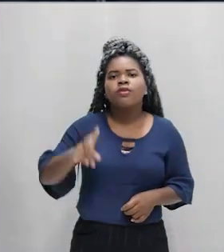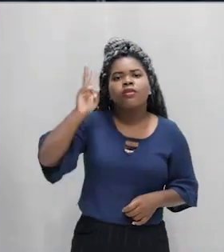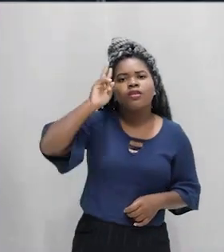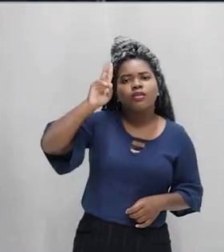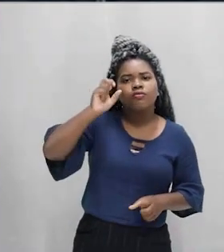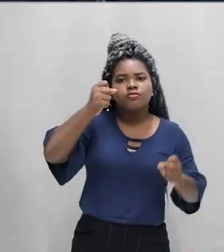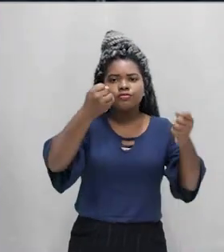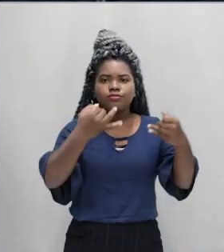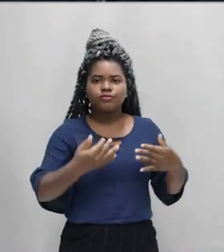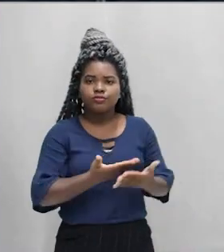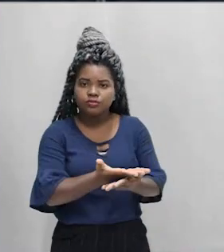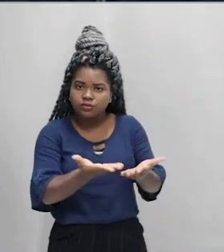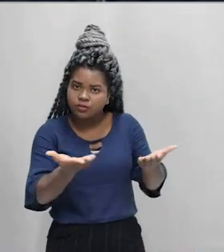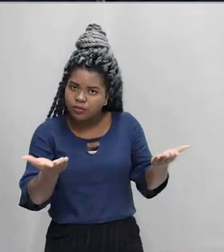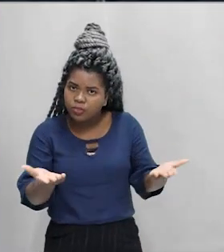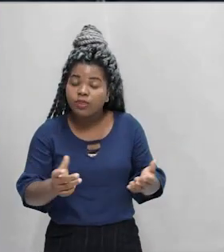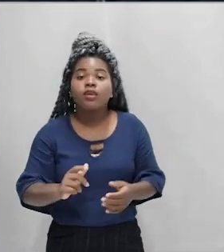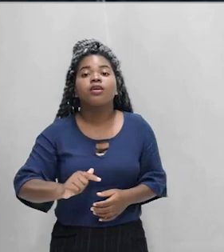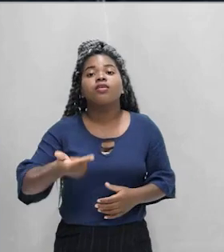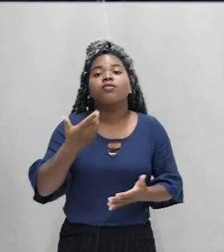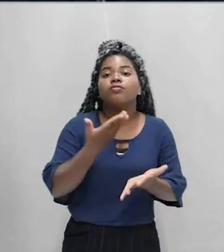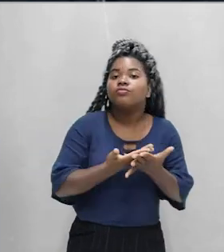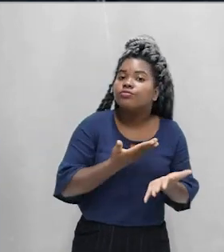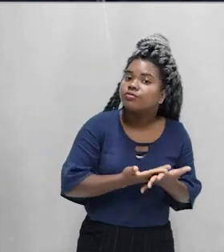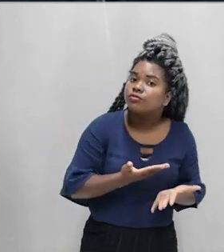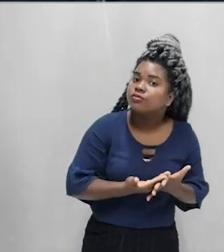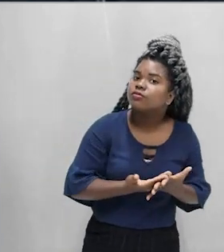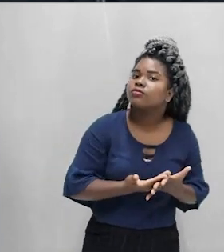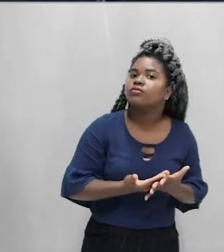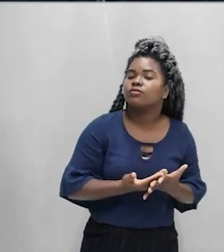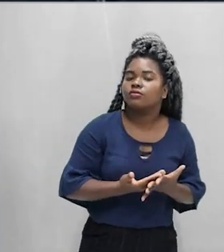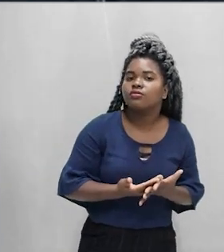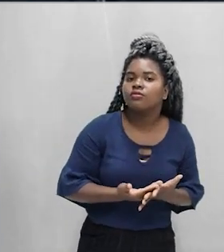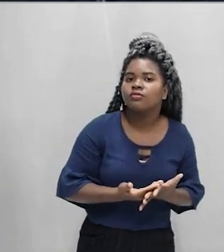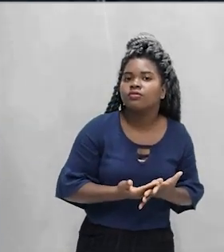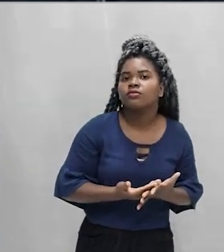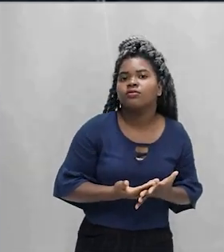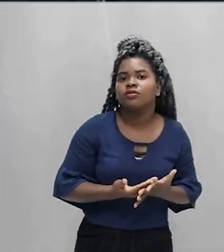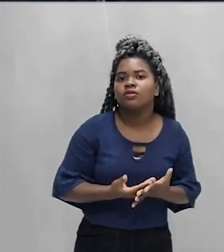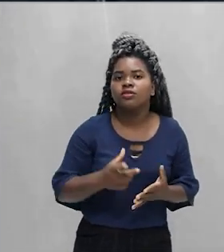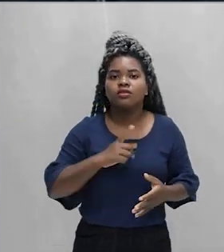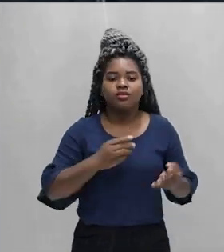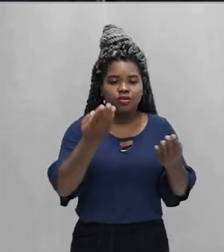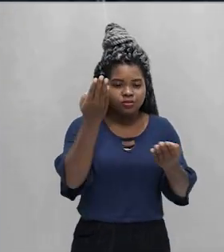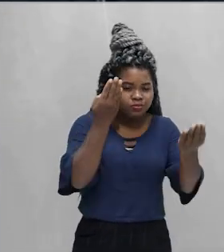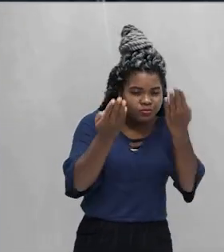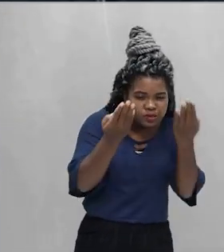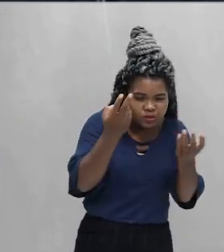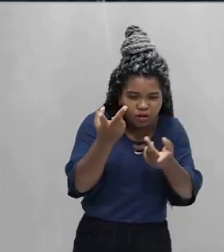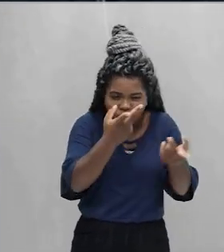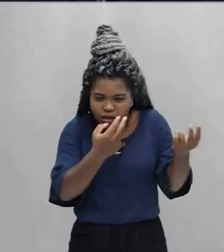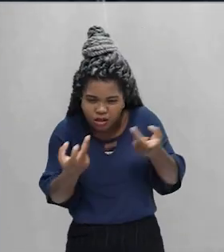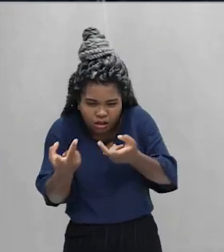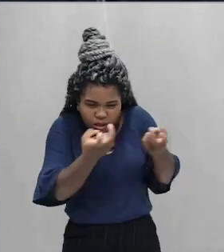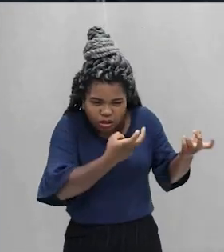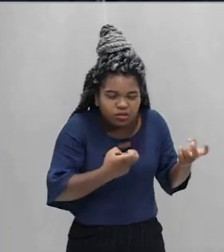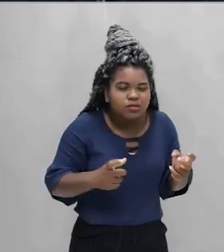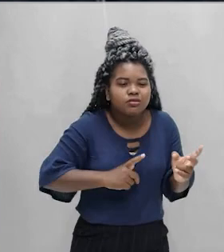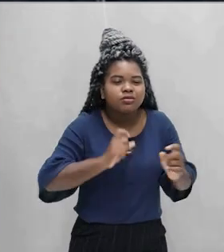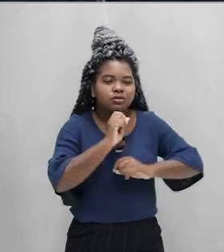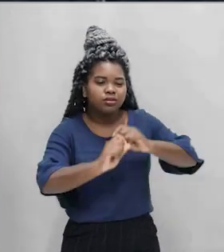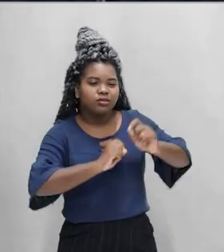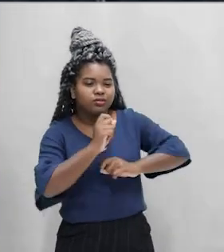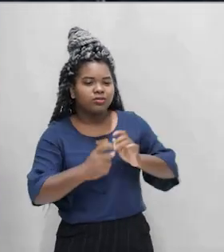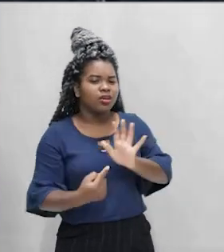que eu falei em outras aulas do ponto de vista psicológico, onde vai se haver